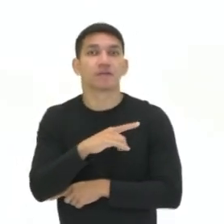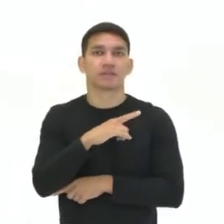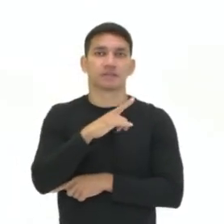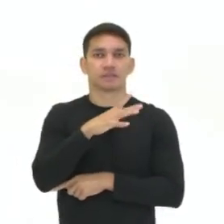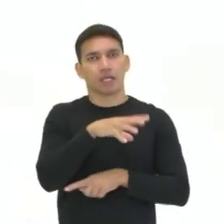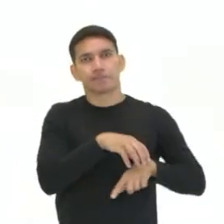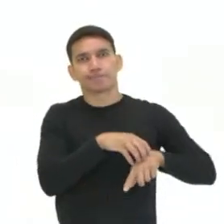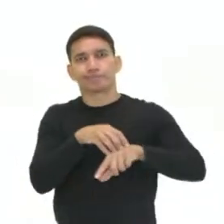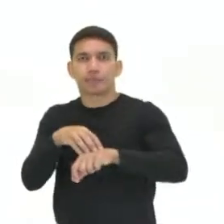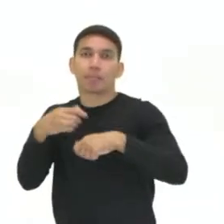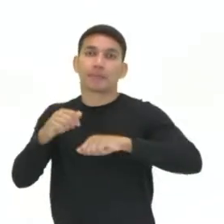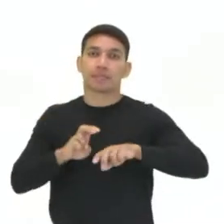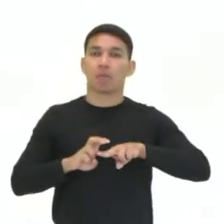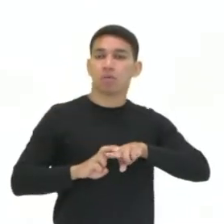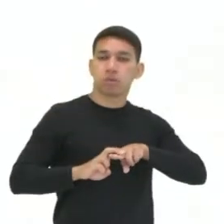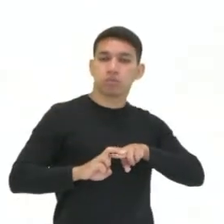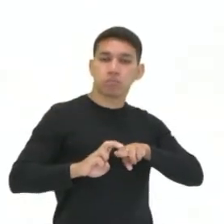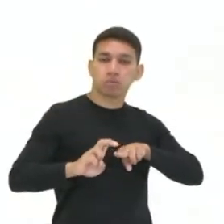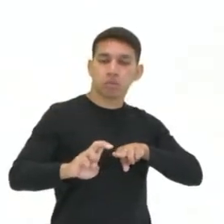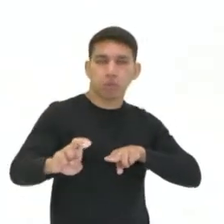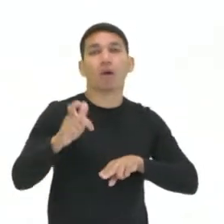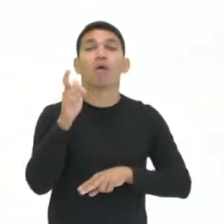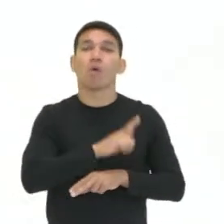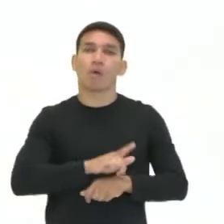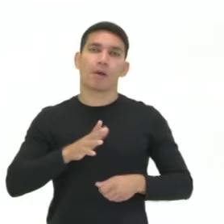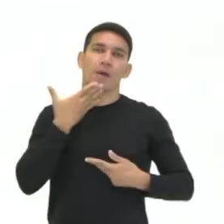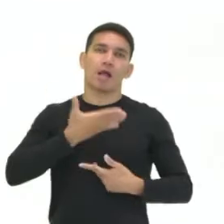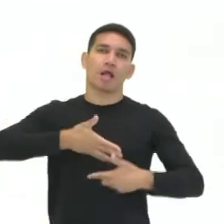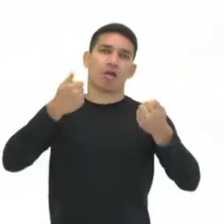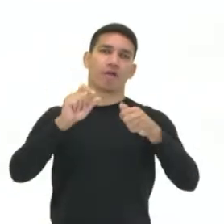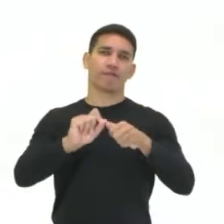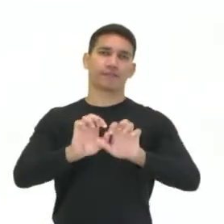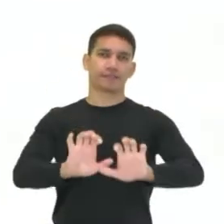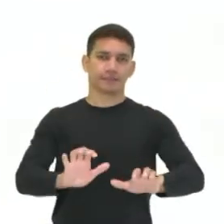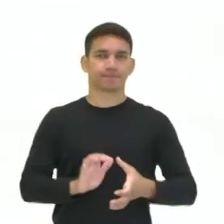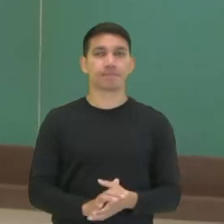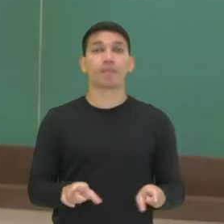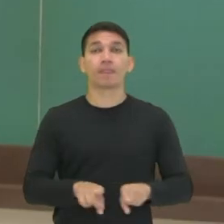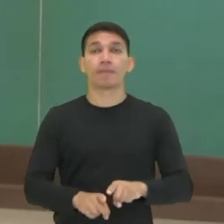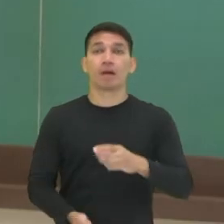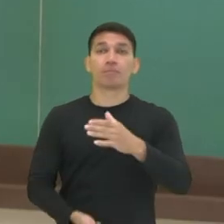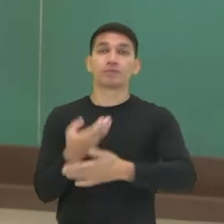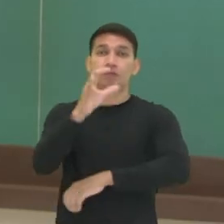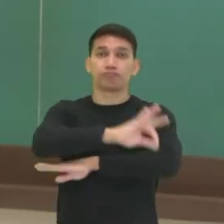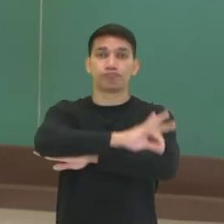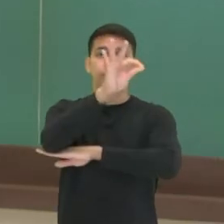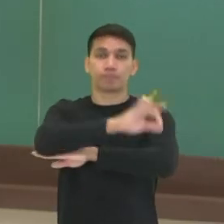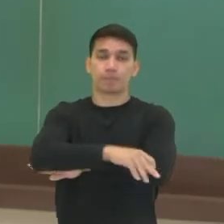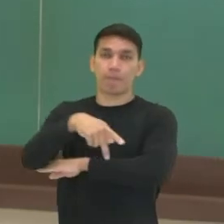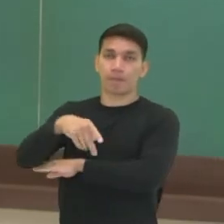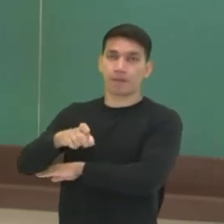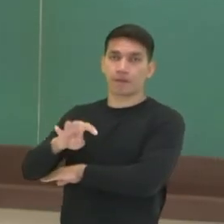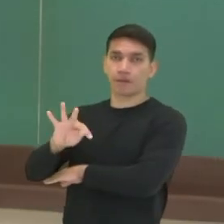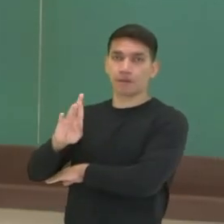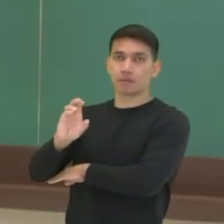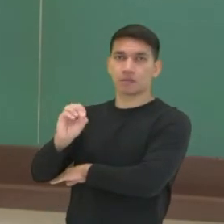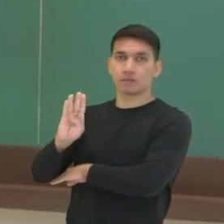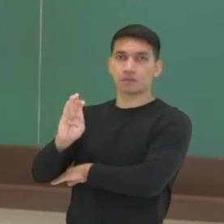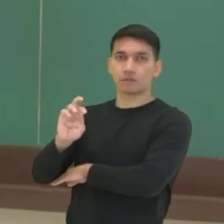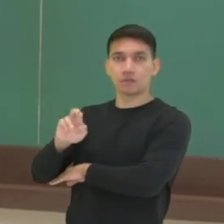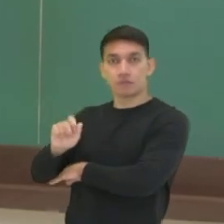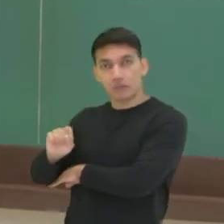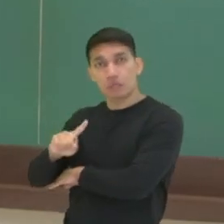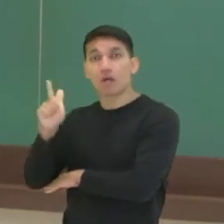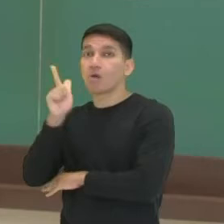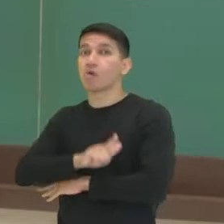precisaria de ferrovias, então isso foi melhorado. E também a criação da Petrobras, para poder mover os trens, os carros, né,